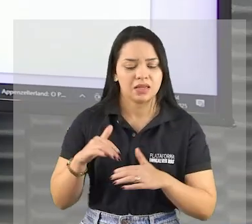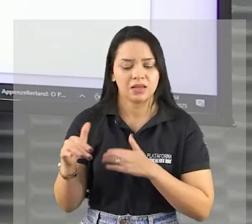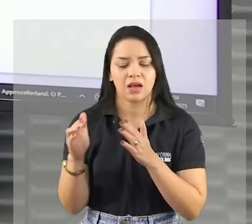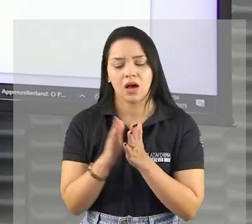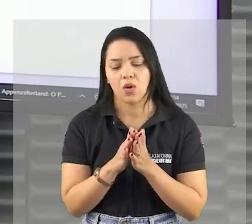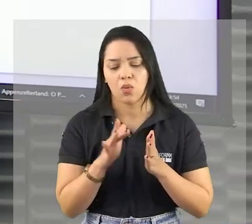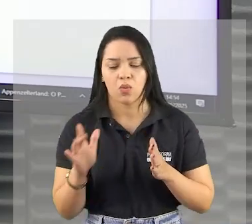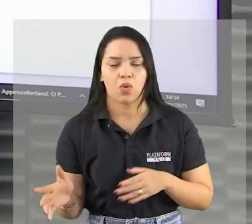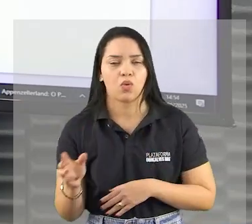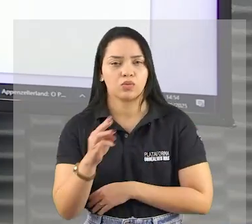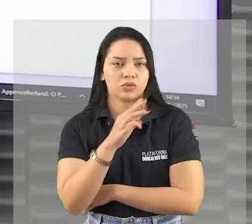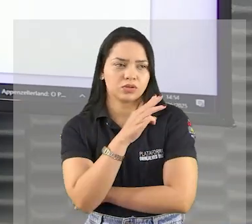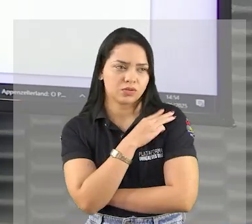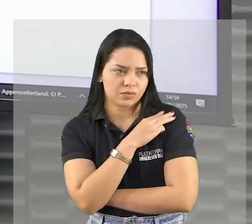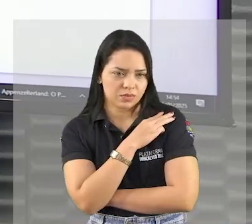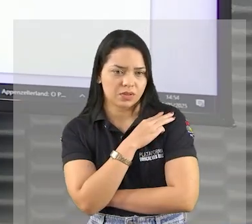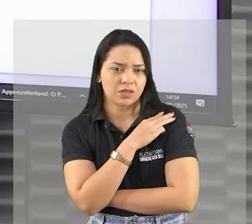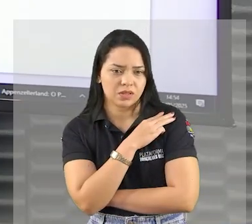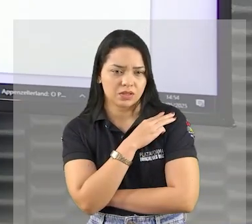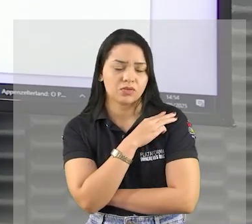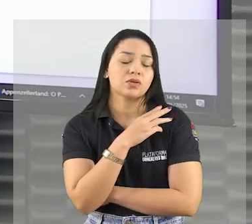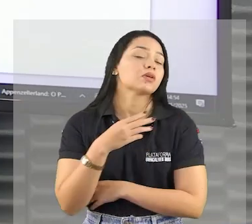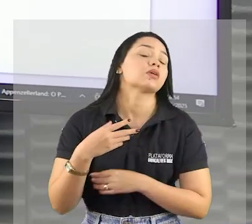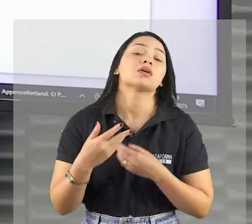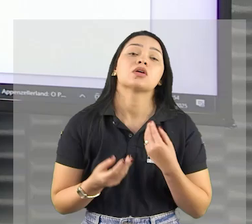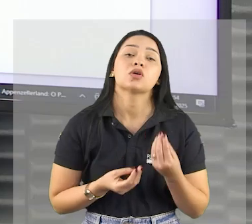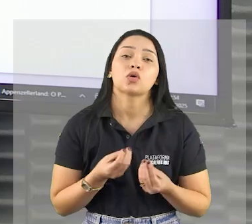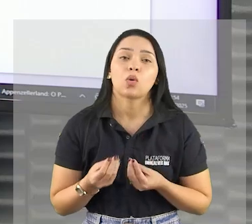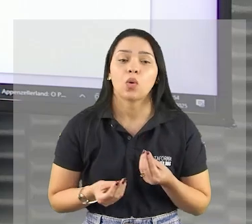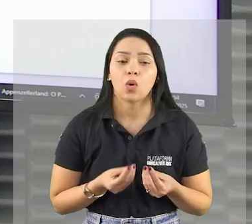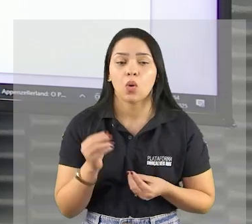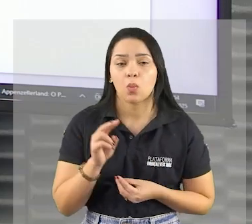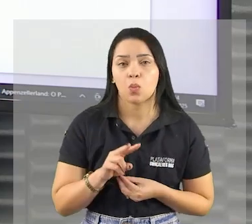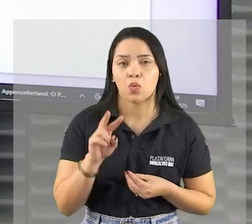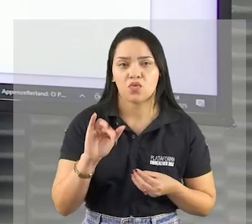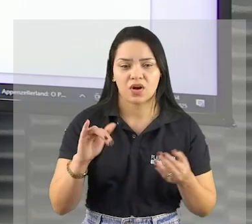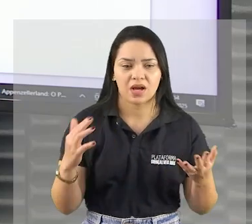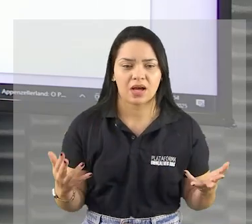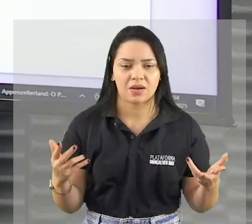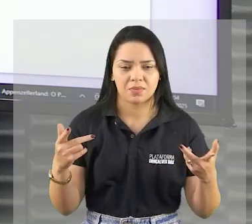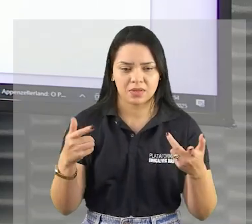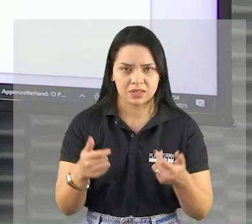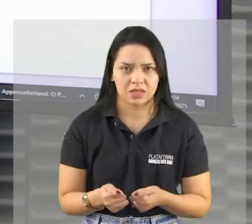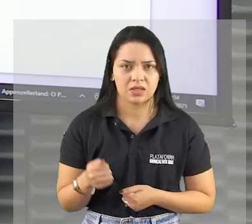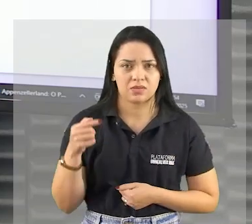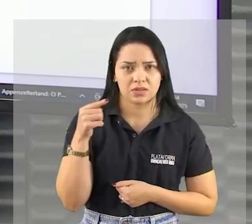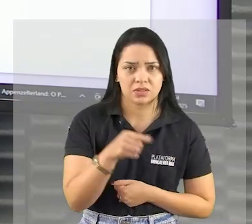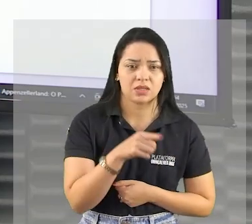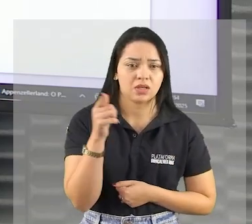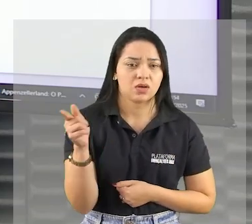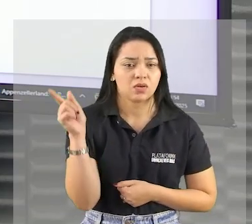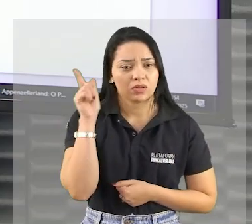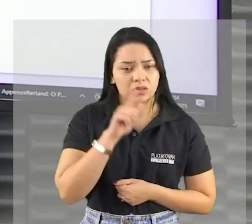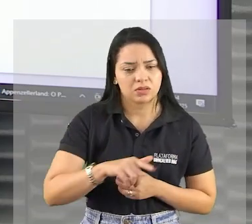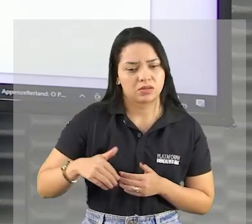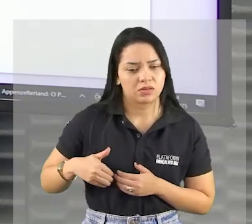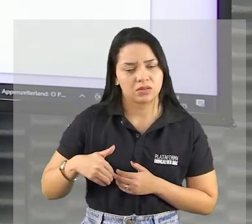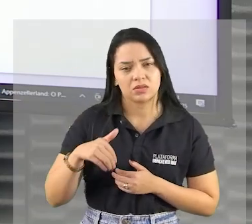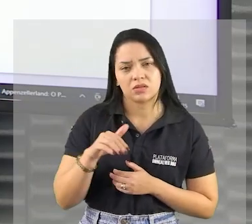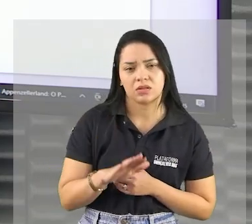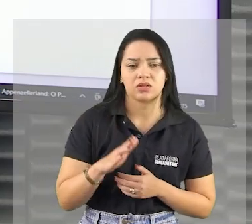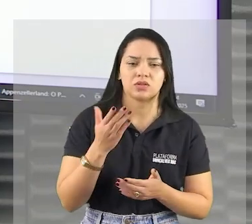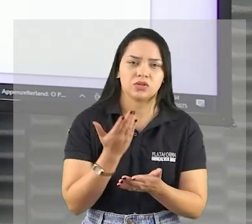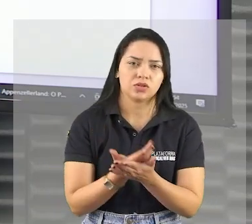ao longo do ensino médio, né? E como que isso vai te habilitar para que você possa seguir adiante